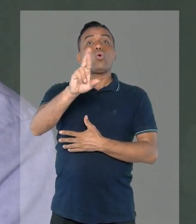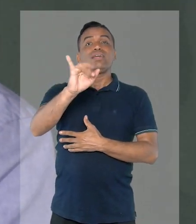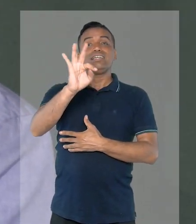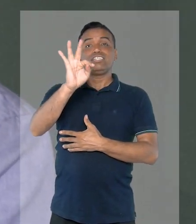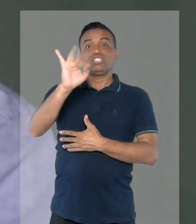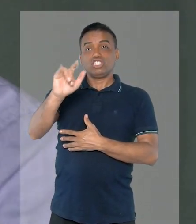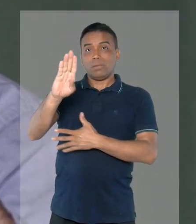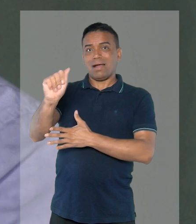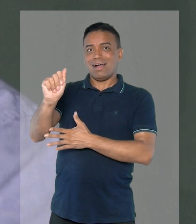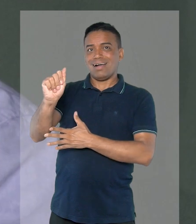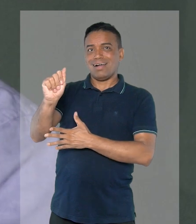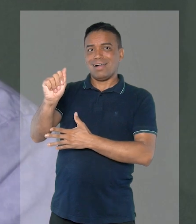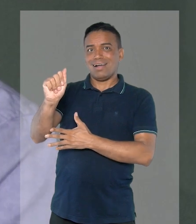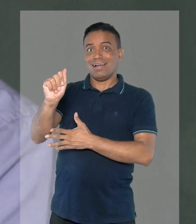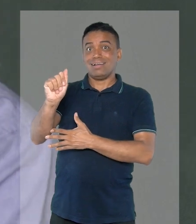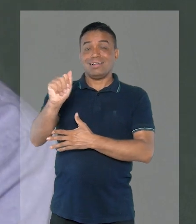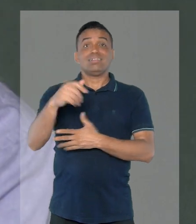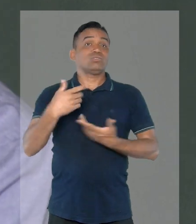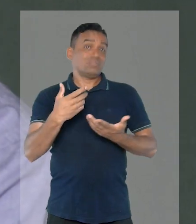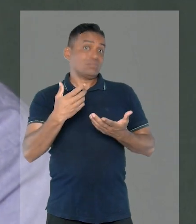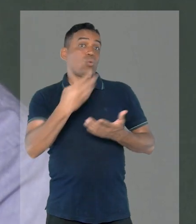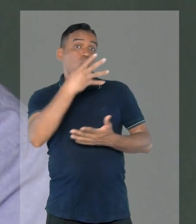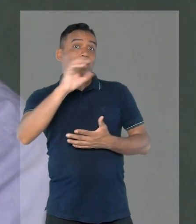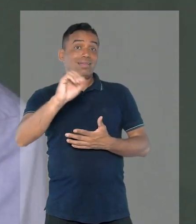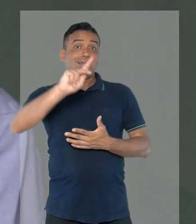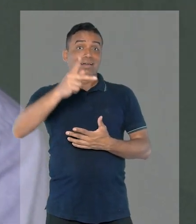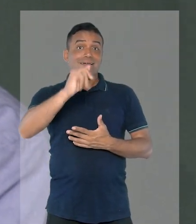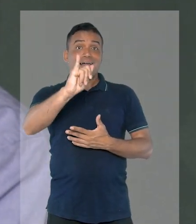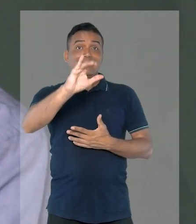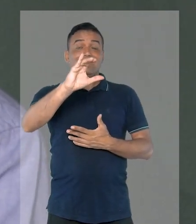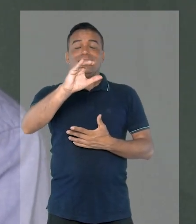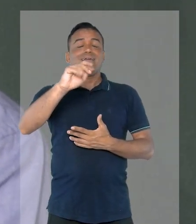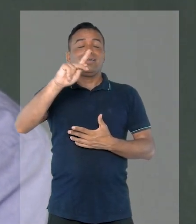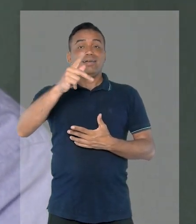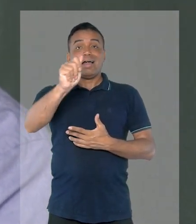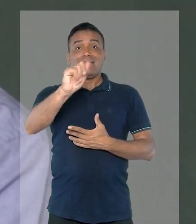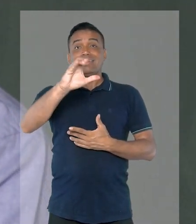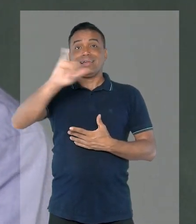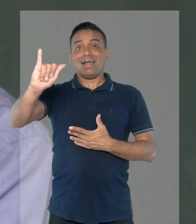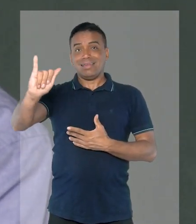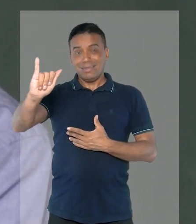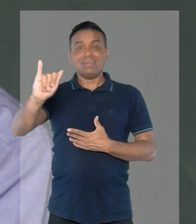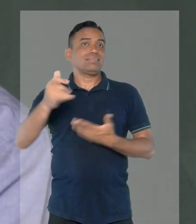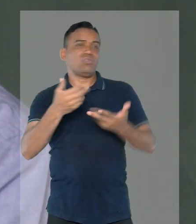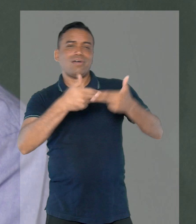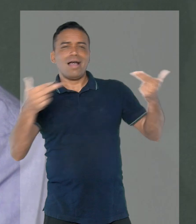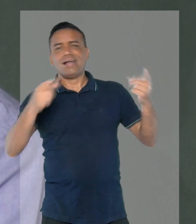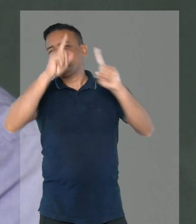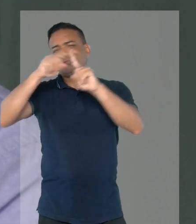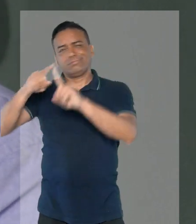40 cliques em Curitiba. Que são 40 haikais. É difícil falar que são só haikais, tem alguma coisa ali que brinca com o epigrama,